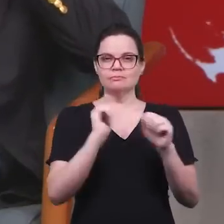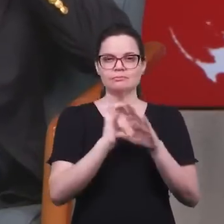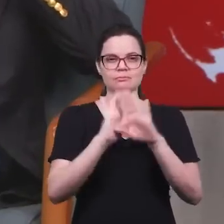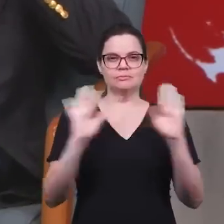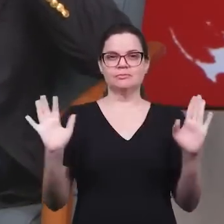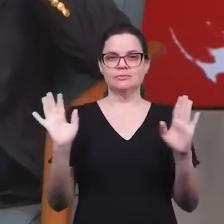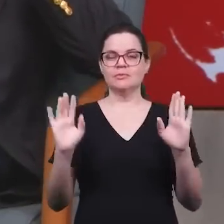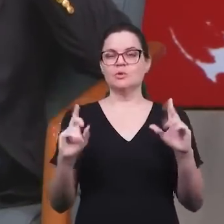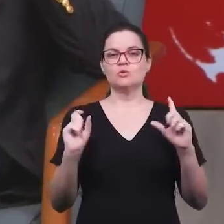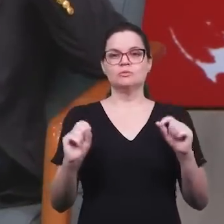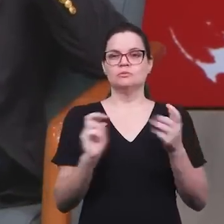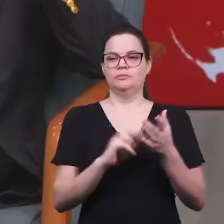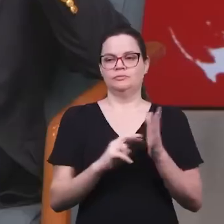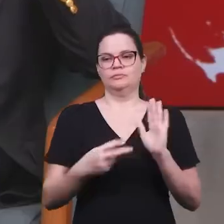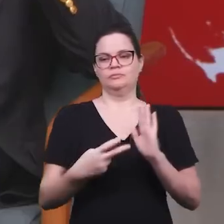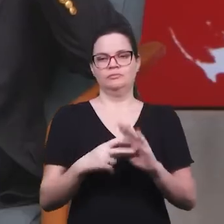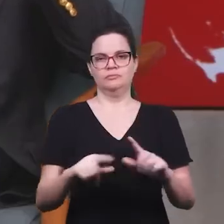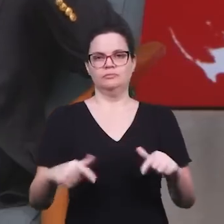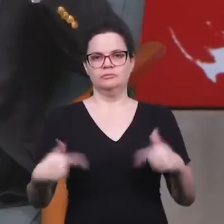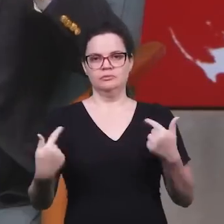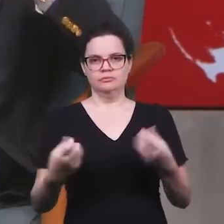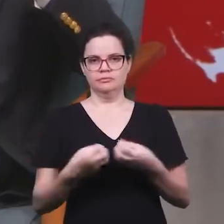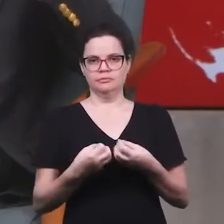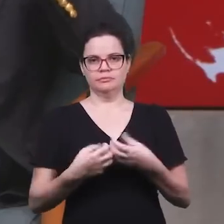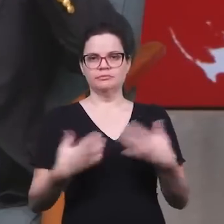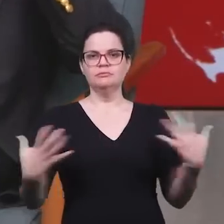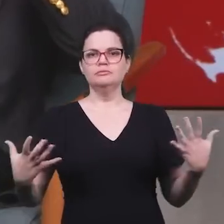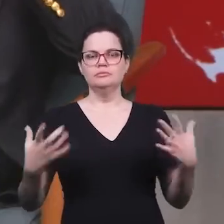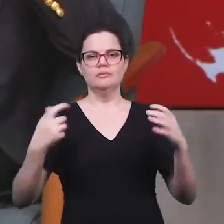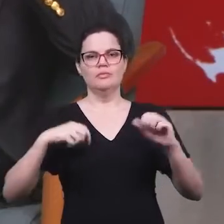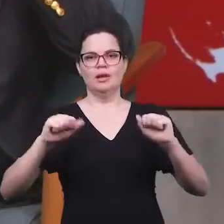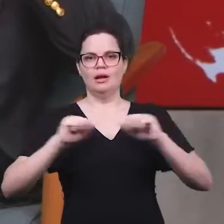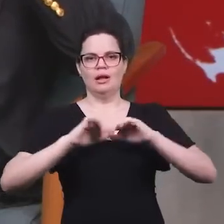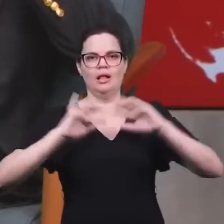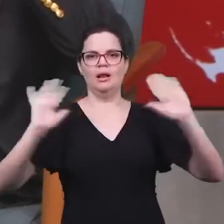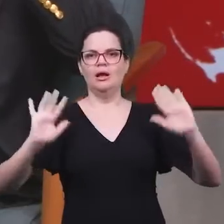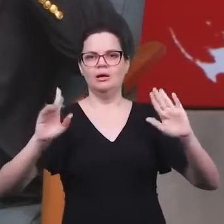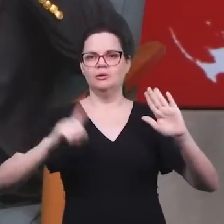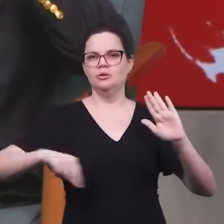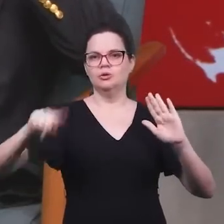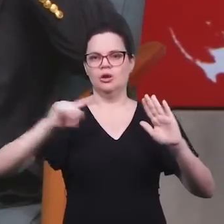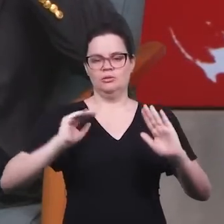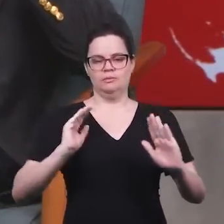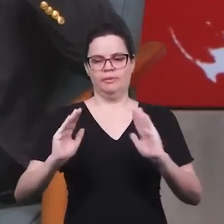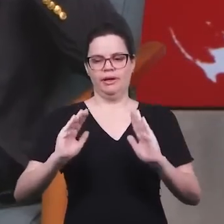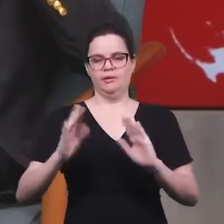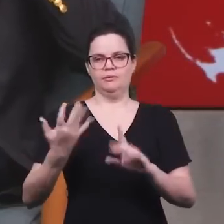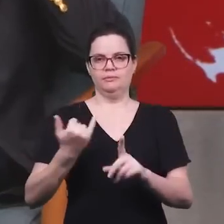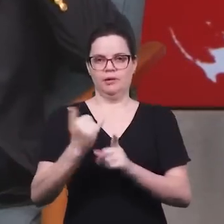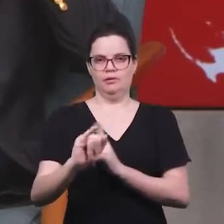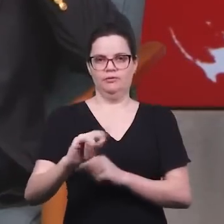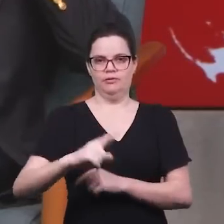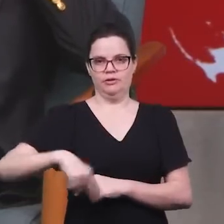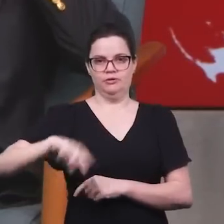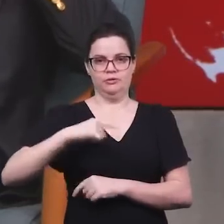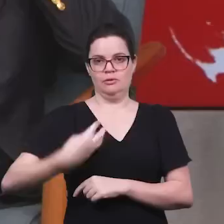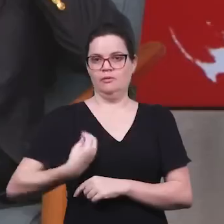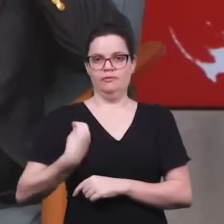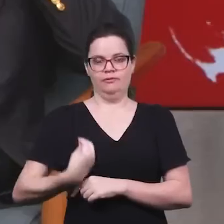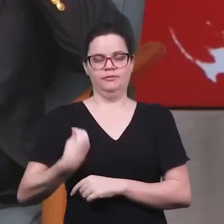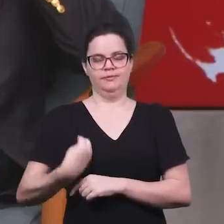entendermos com muita clareza o momento profético que nós estamos vivendo. E nós temos